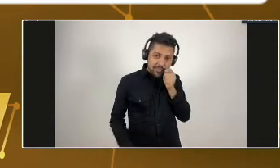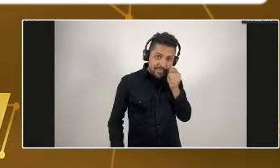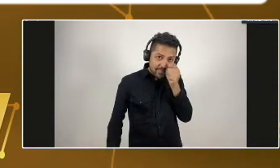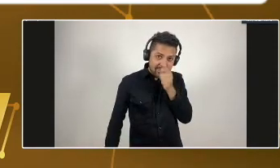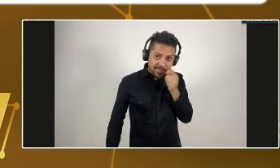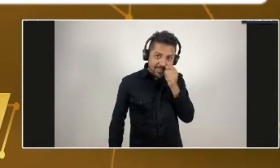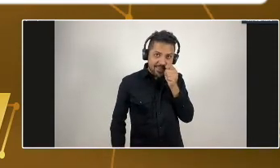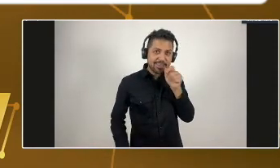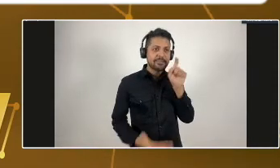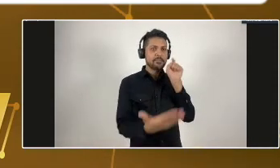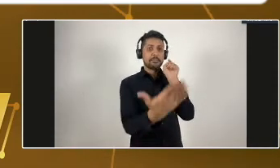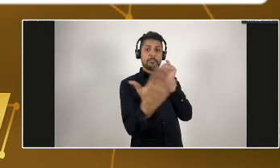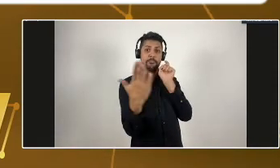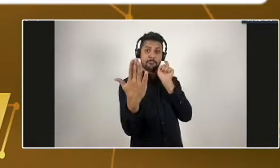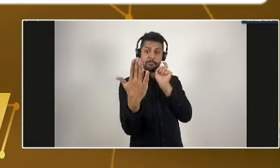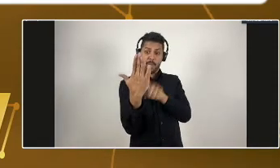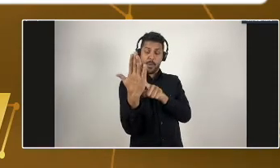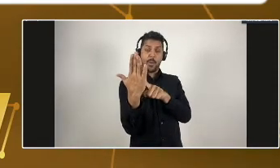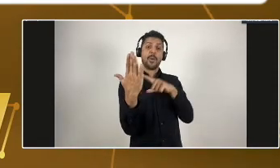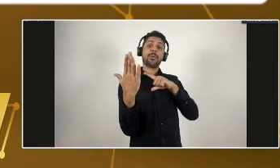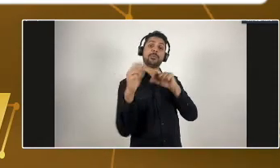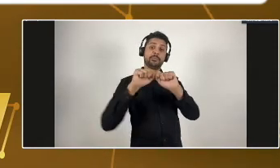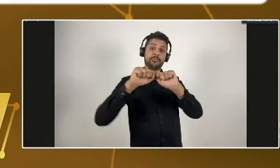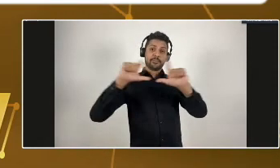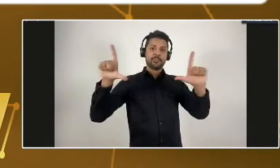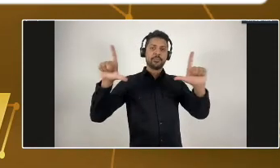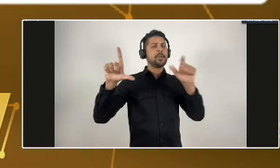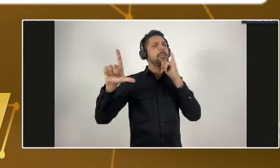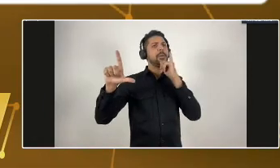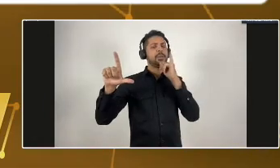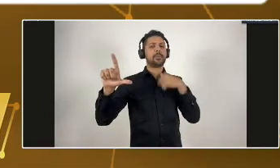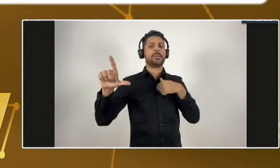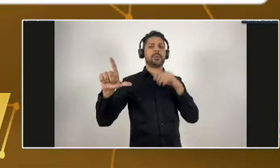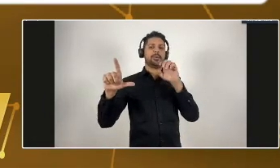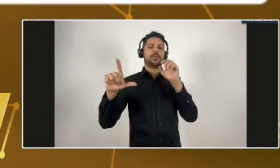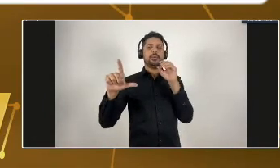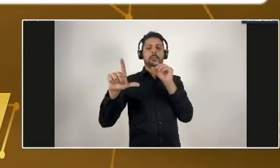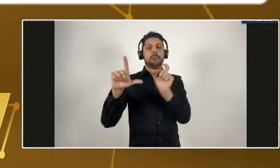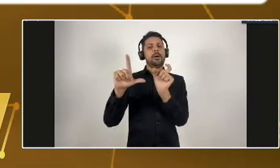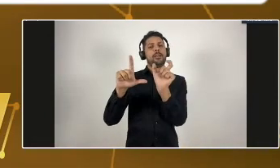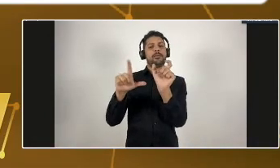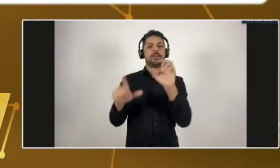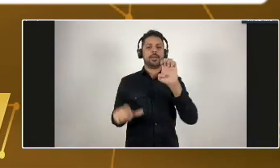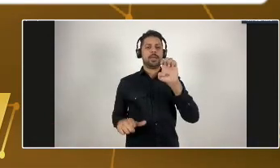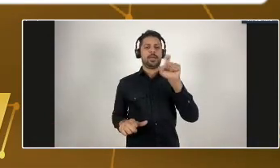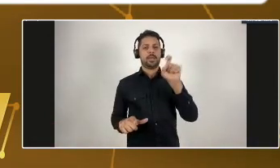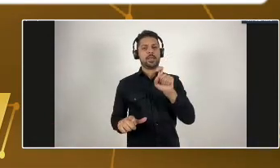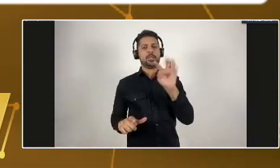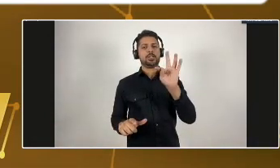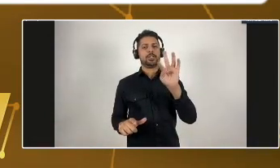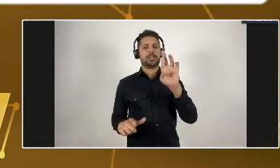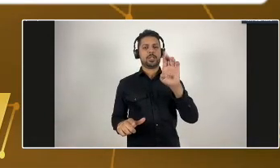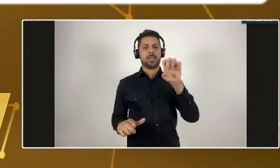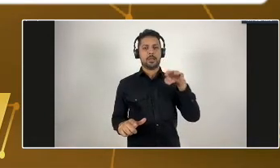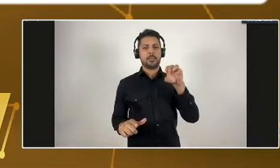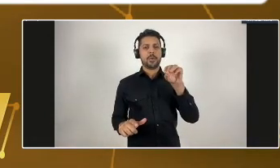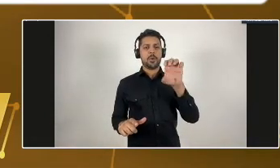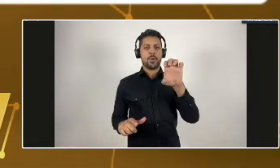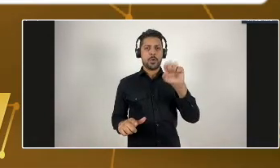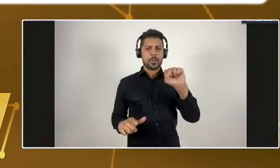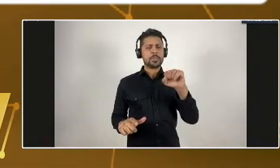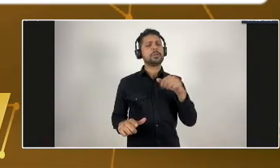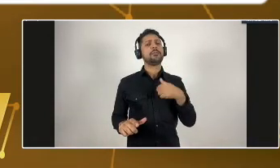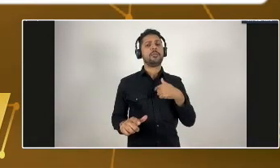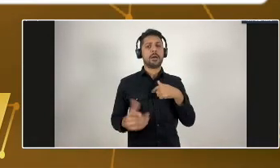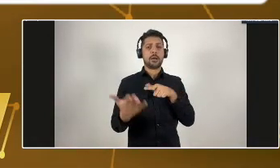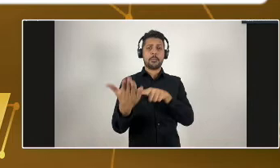por exemplo, se eu colocar aqui extremóis, ele vai me dar a opção do que é que eu tenho na minha base